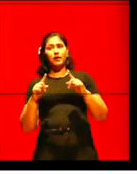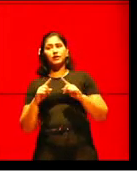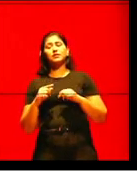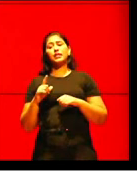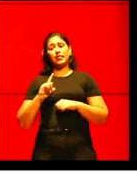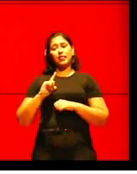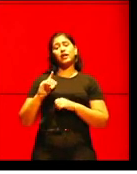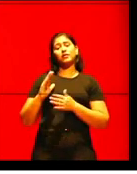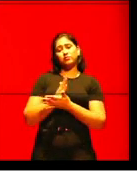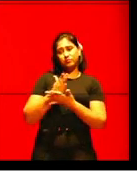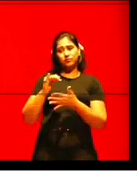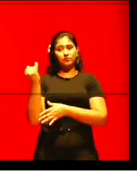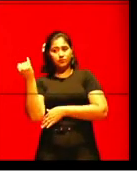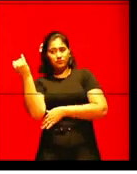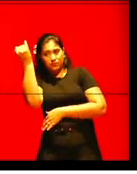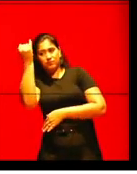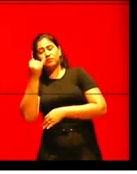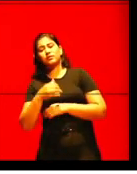importantes.